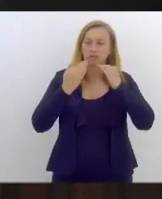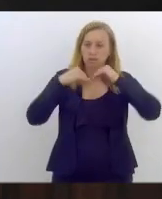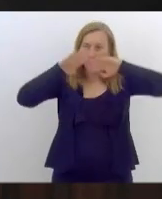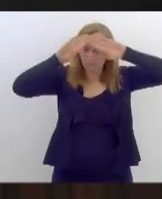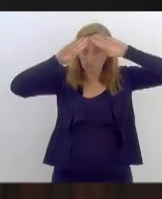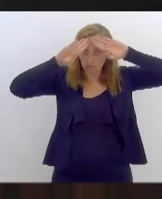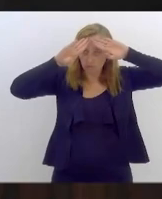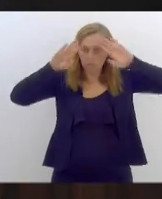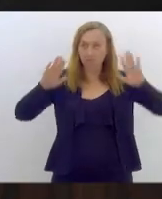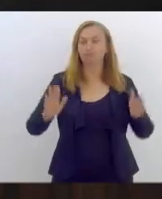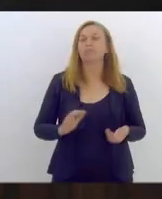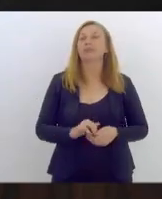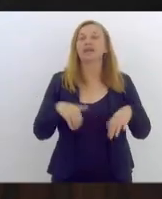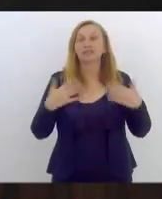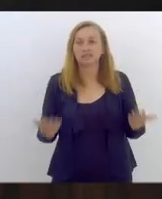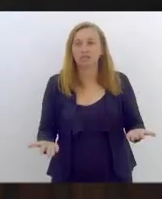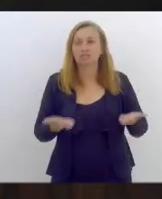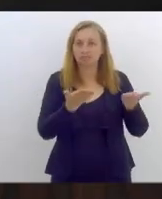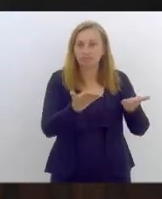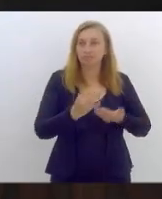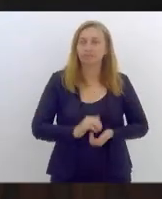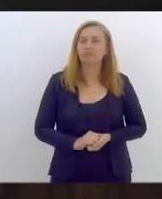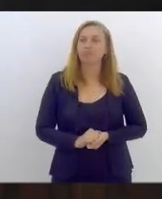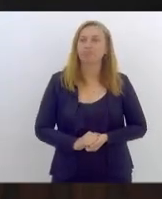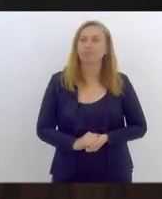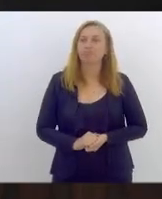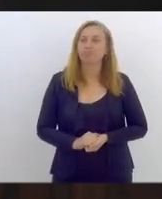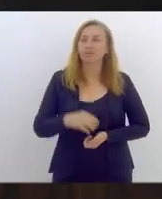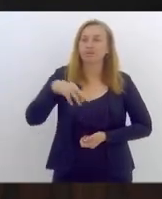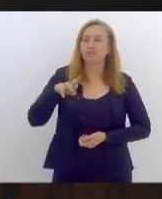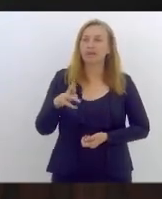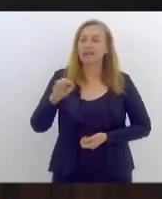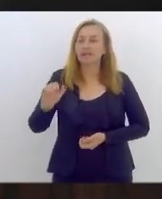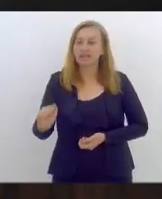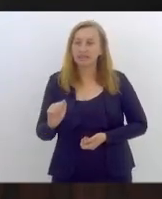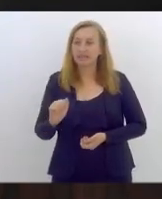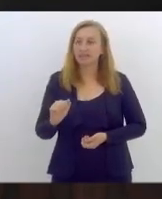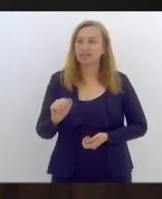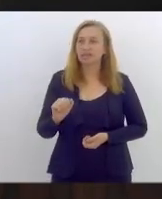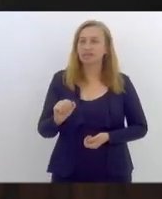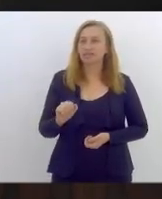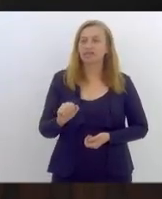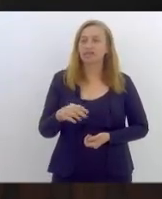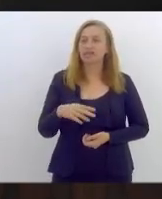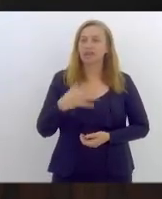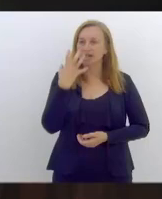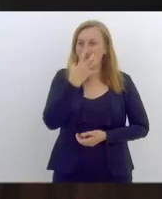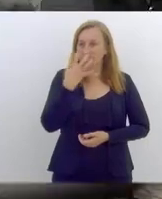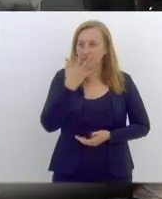país. Então, por favor, Marina Iris, está com a voz.